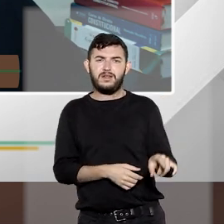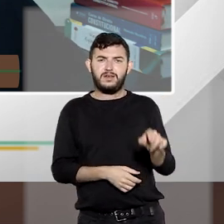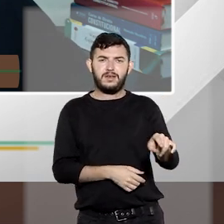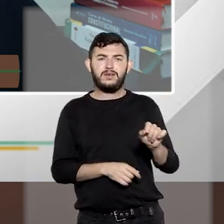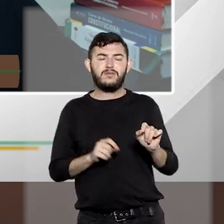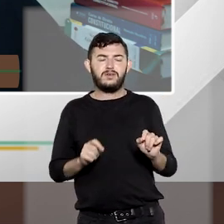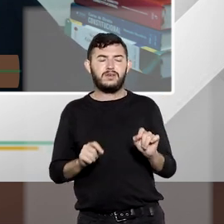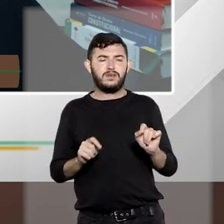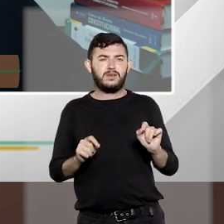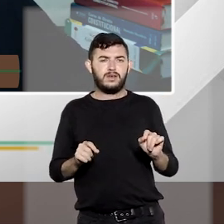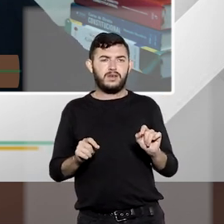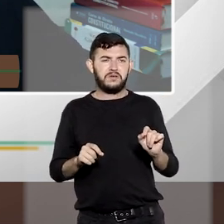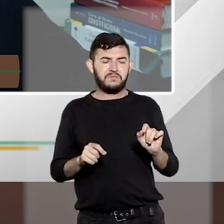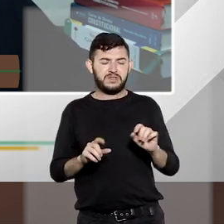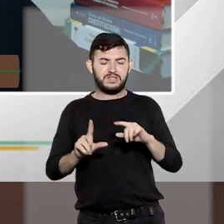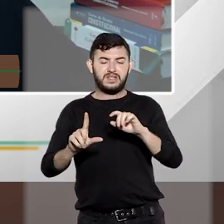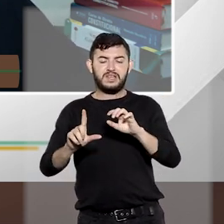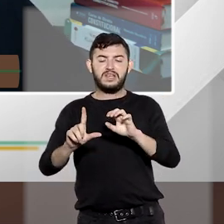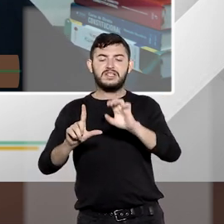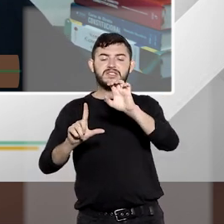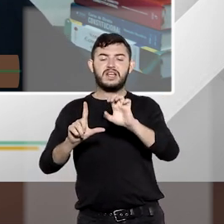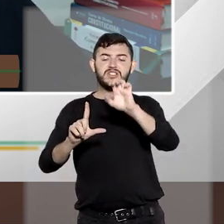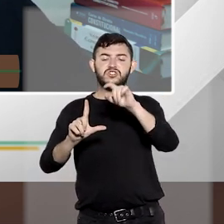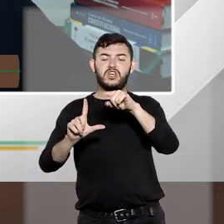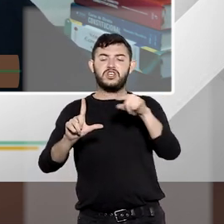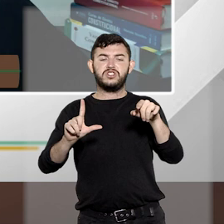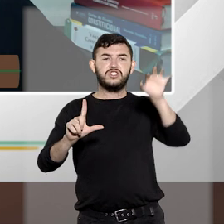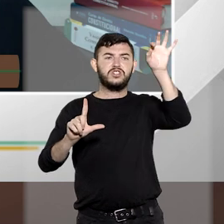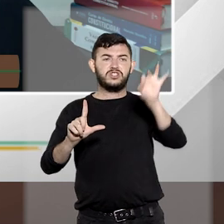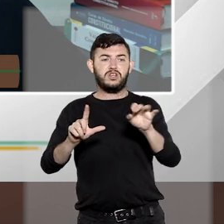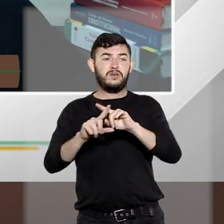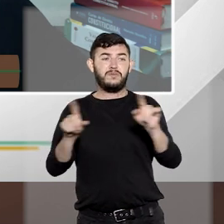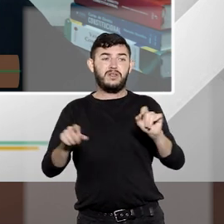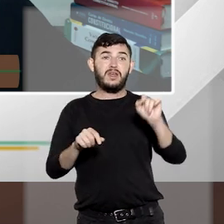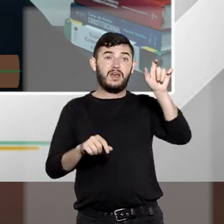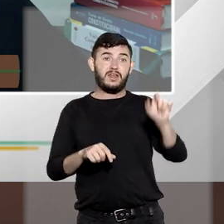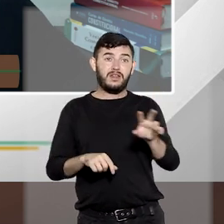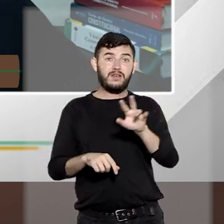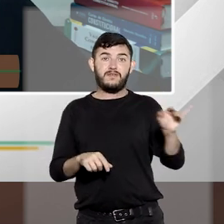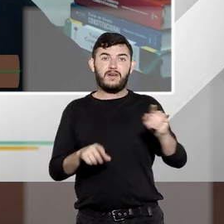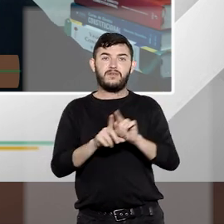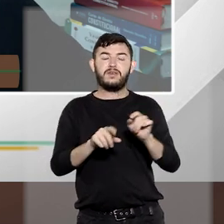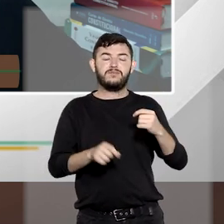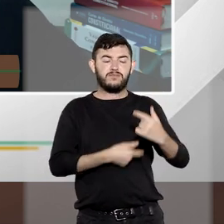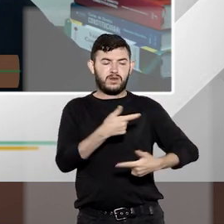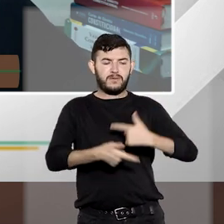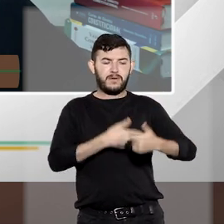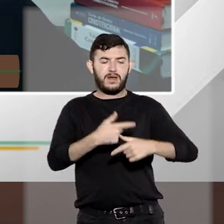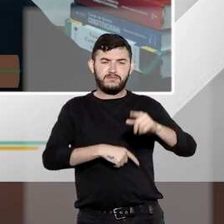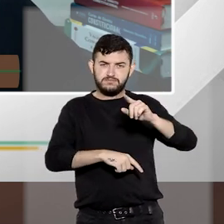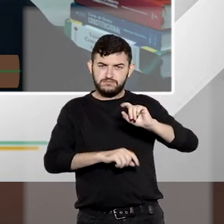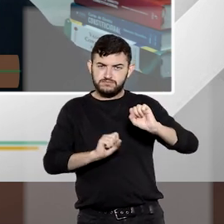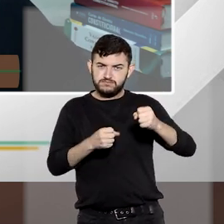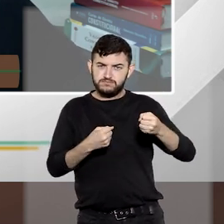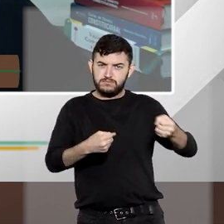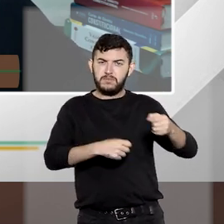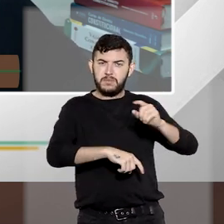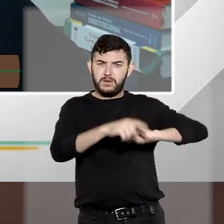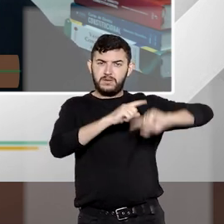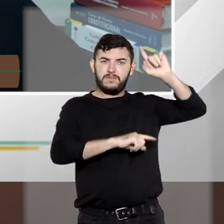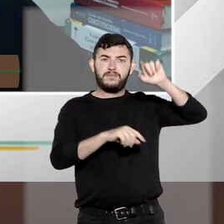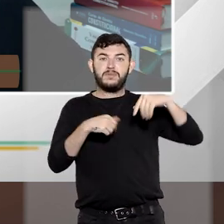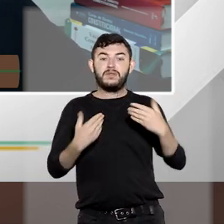vai ter que ganhar o espaço dela ali no mercado de trabalho. Então, a norma, ela existe justamente para quê? Para garantir o ingresso, para garantir